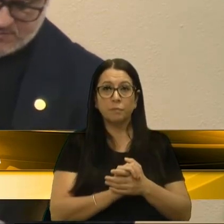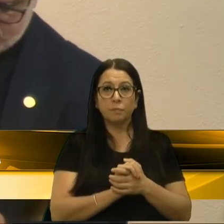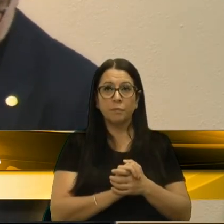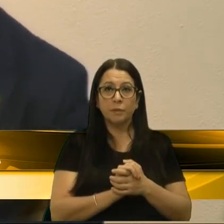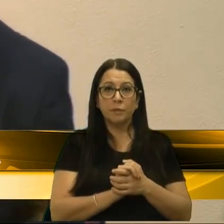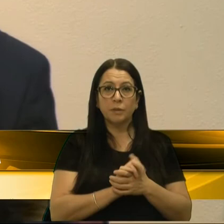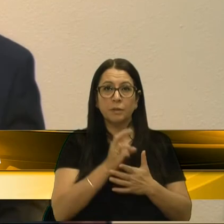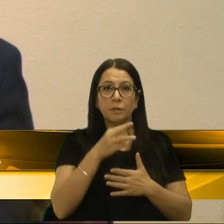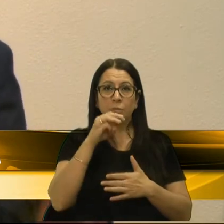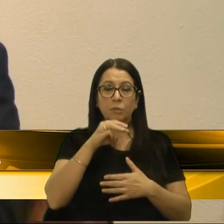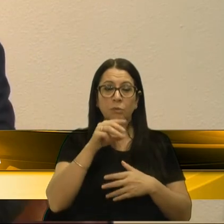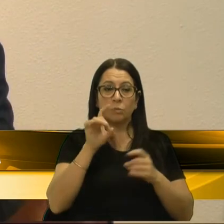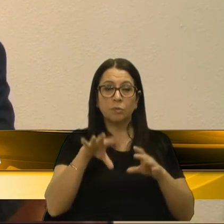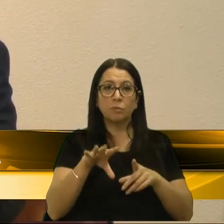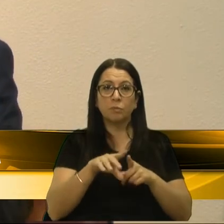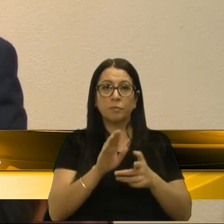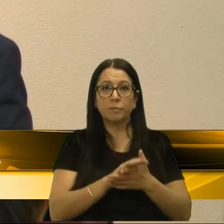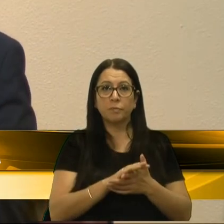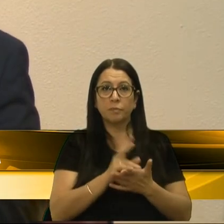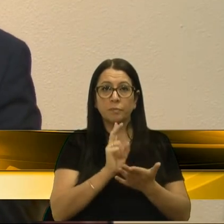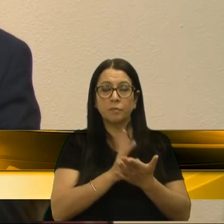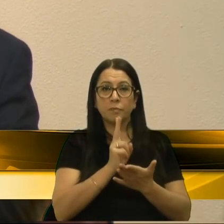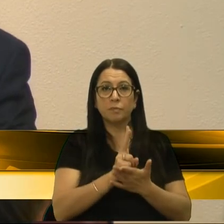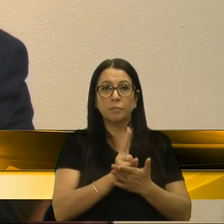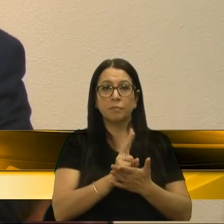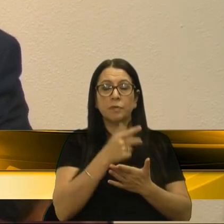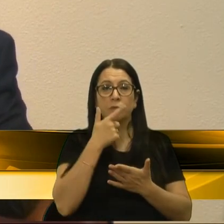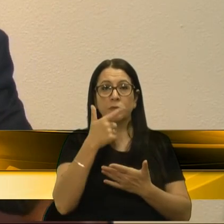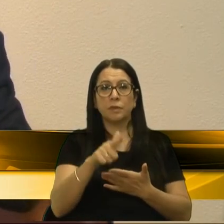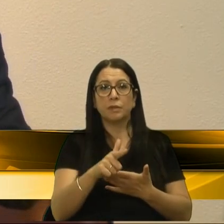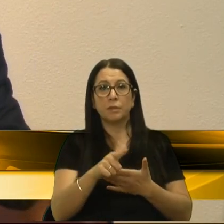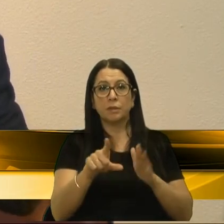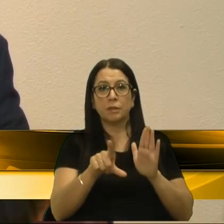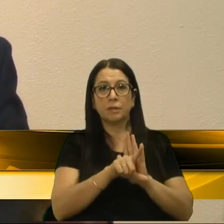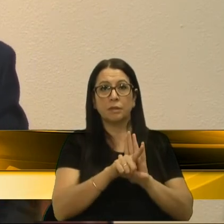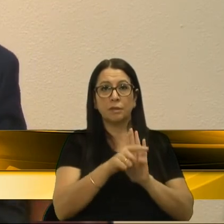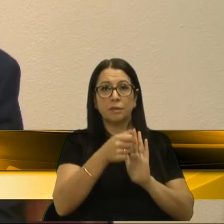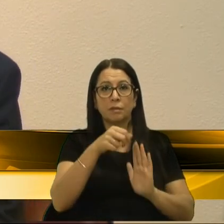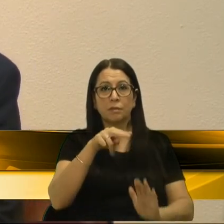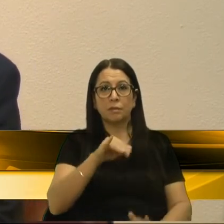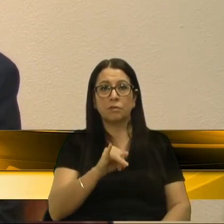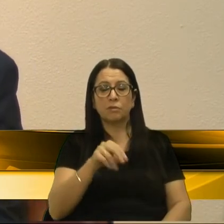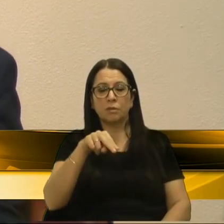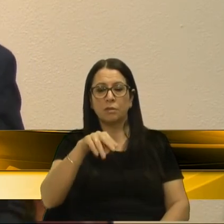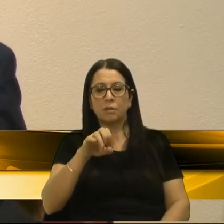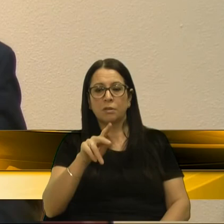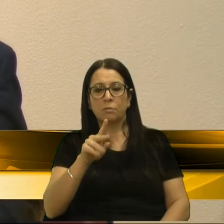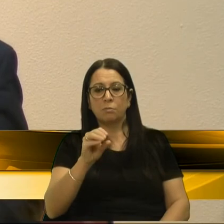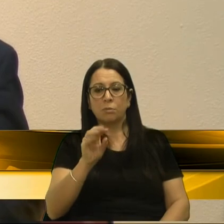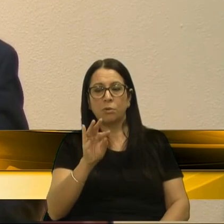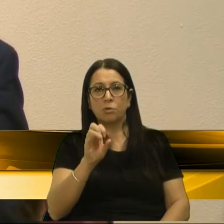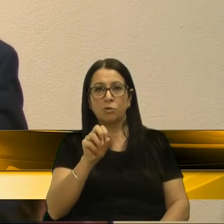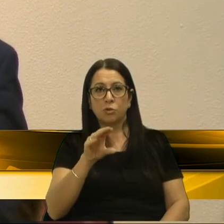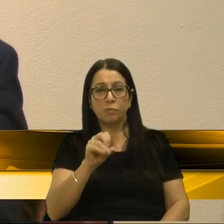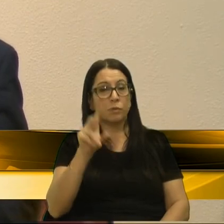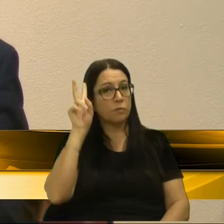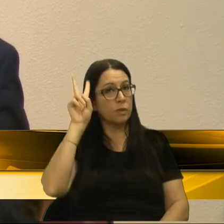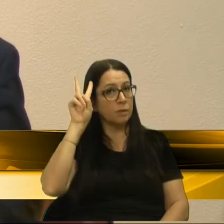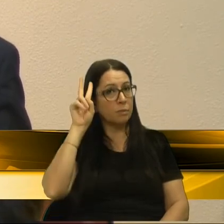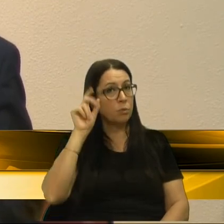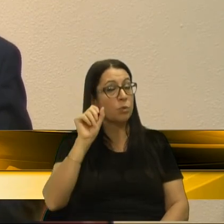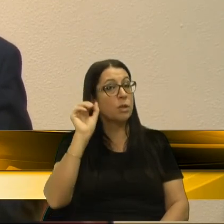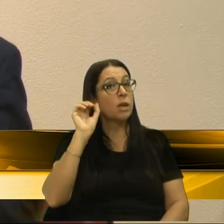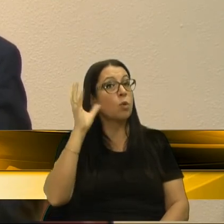os 3 minutos que me restam aqui, eu quero continuar na tecla da lei antinepotismo. Eu vou relembrar o que aconteceu em